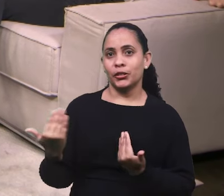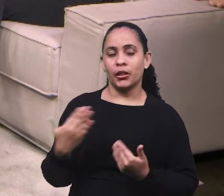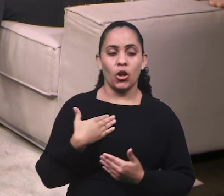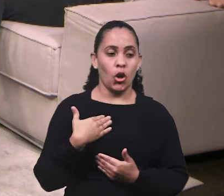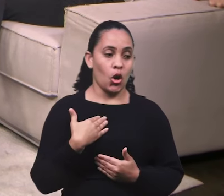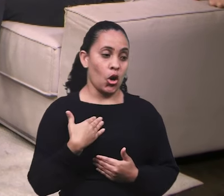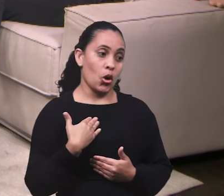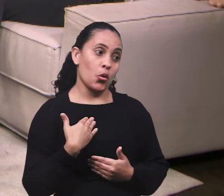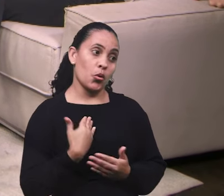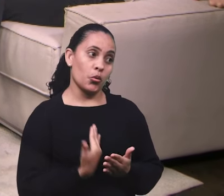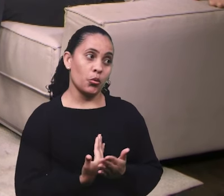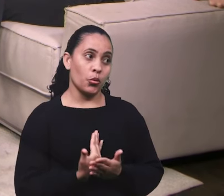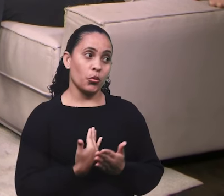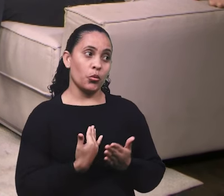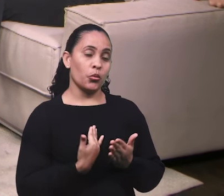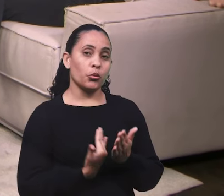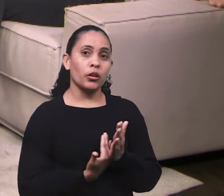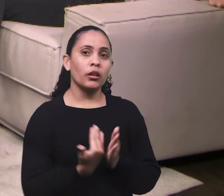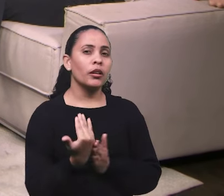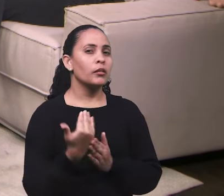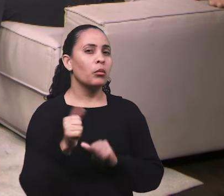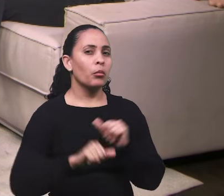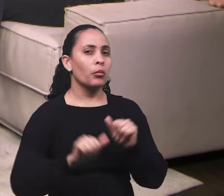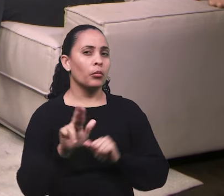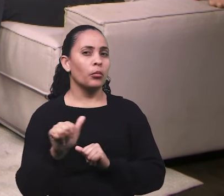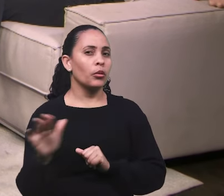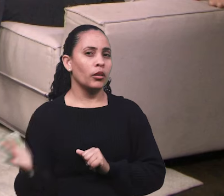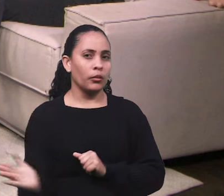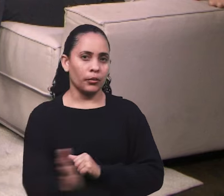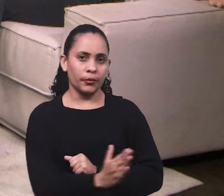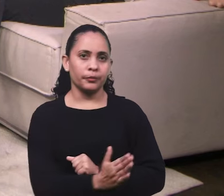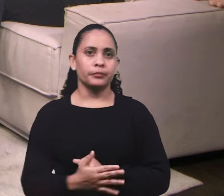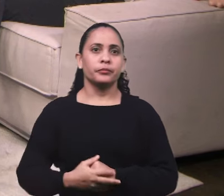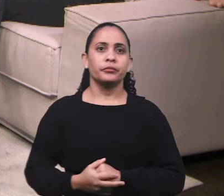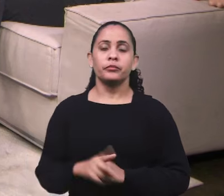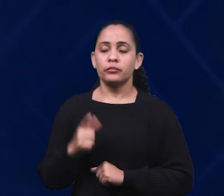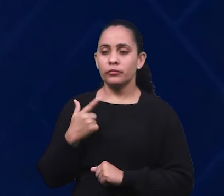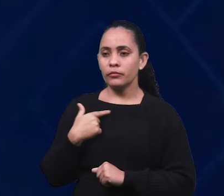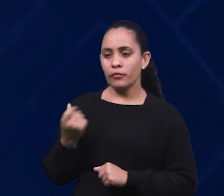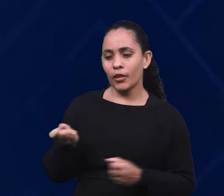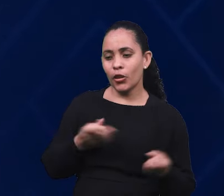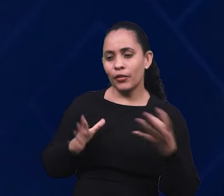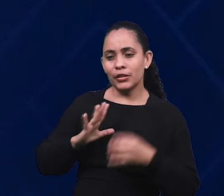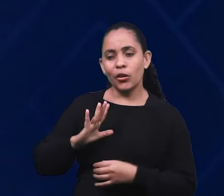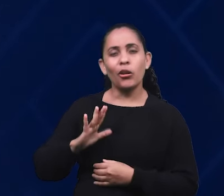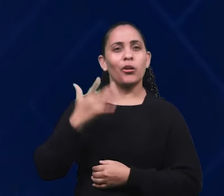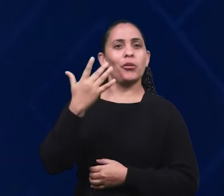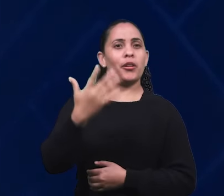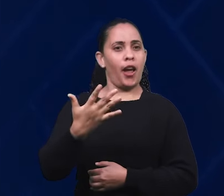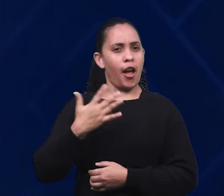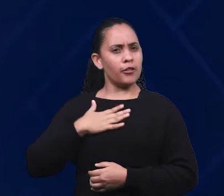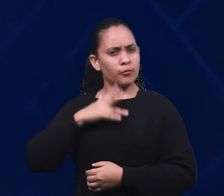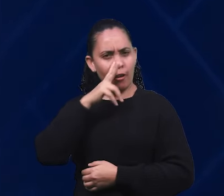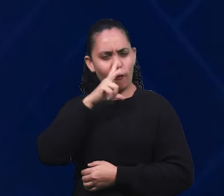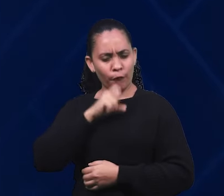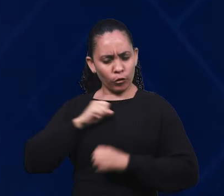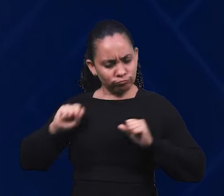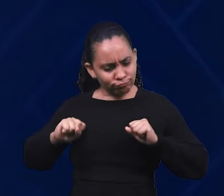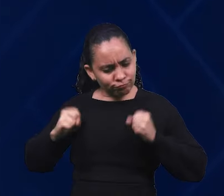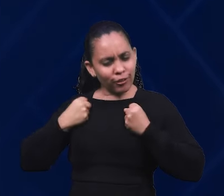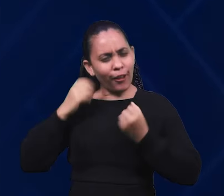né? Não, eu diria até que o jovem empreendedor, às vezes, ele fica entre a inovação, a ousadia da força da